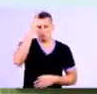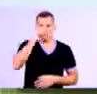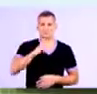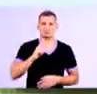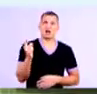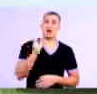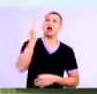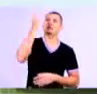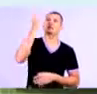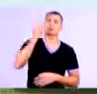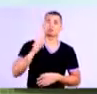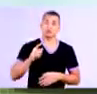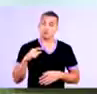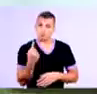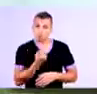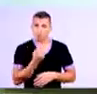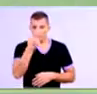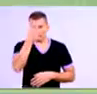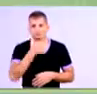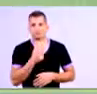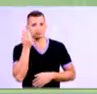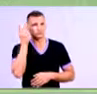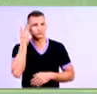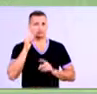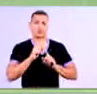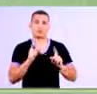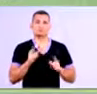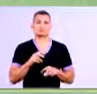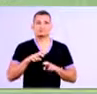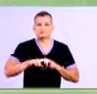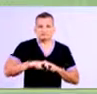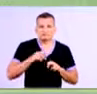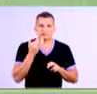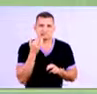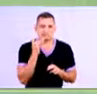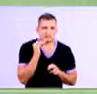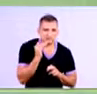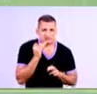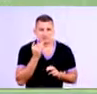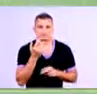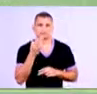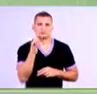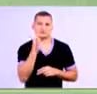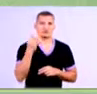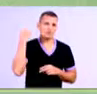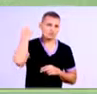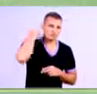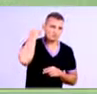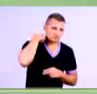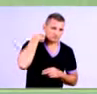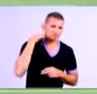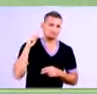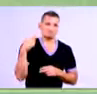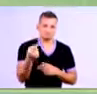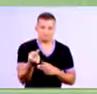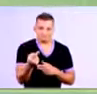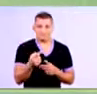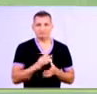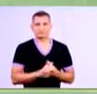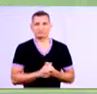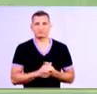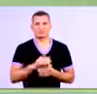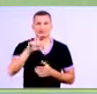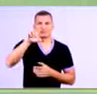nosso perfil normal não é esse. E a gente senta, fica todo desconfortável, com dor nas costas, depois vem